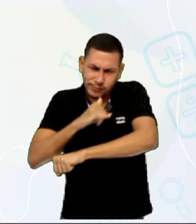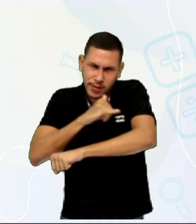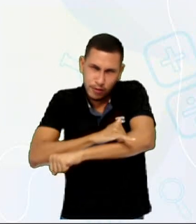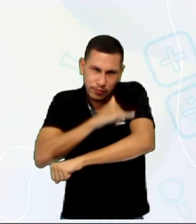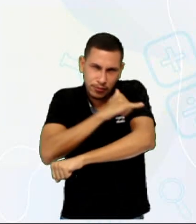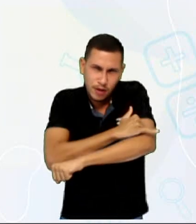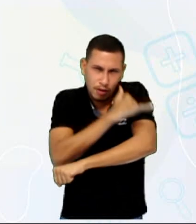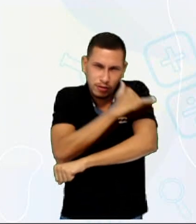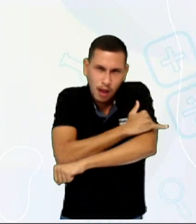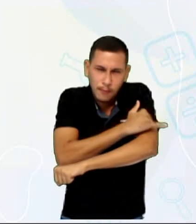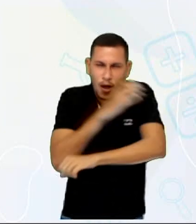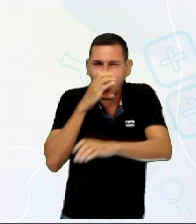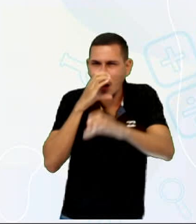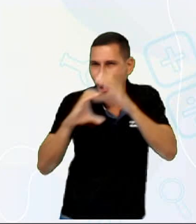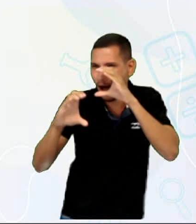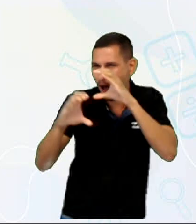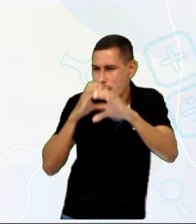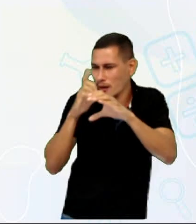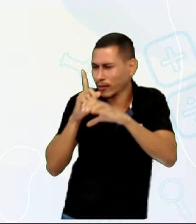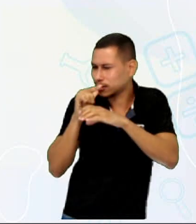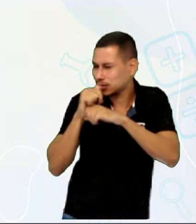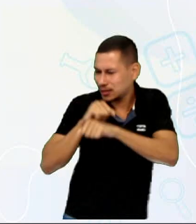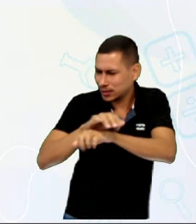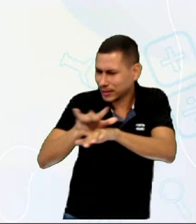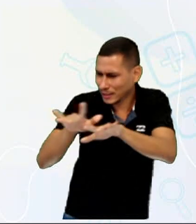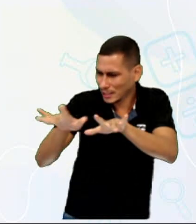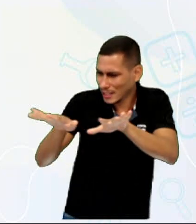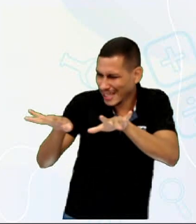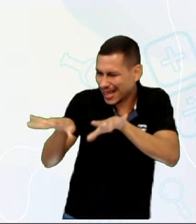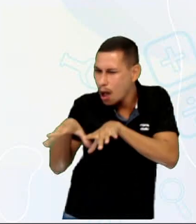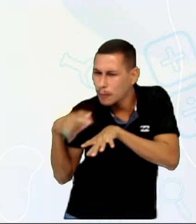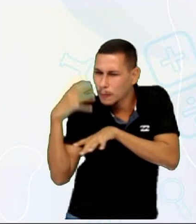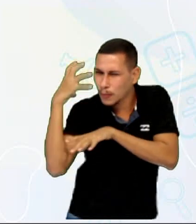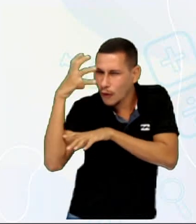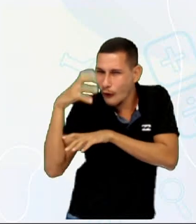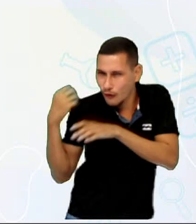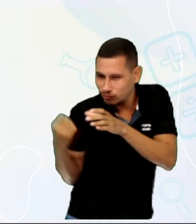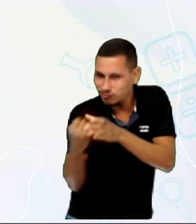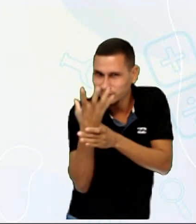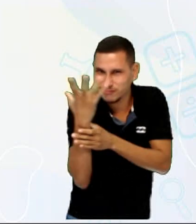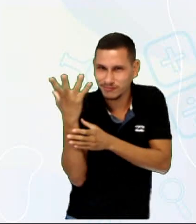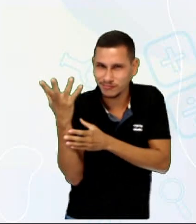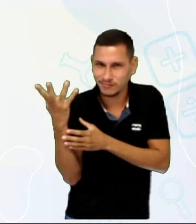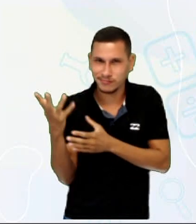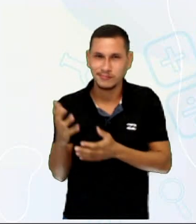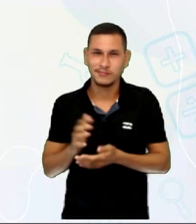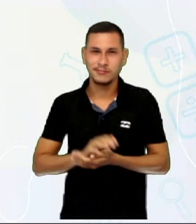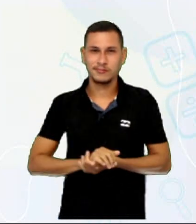na lagoa, sua toada improvisada em 10 pés.